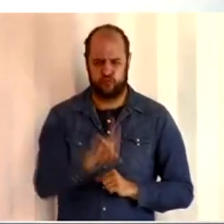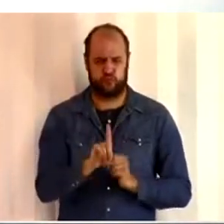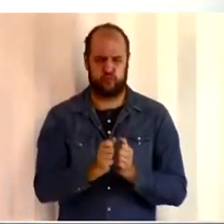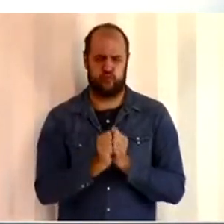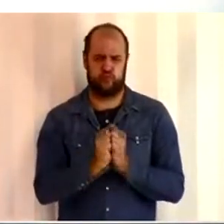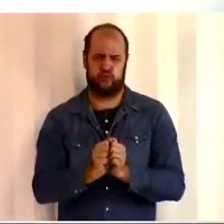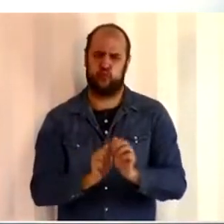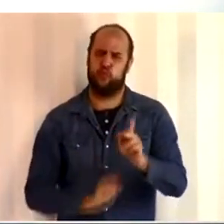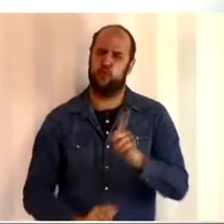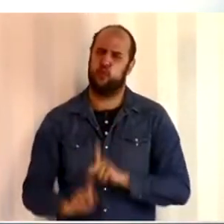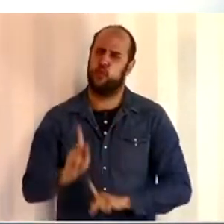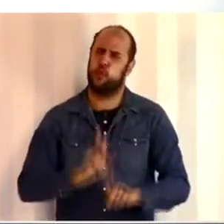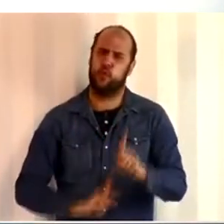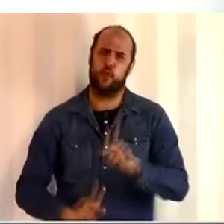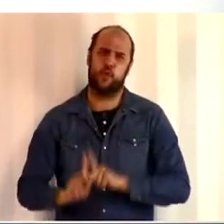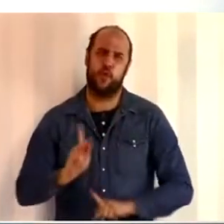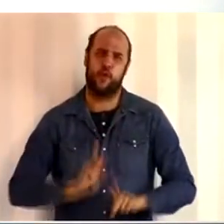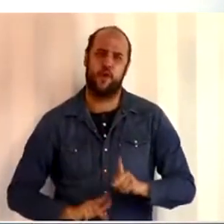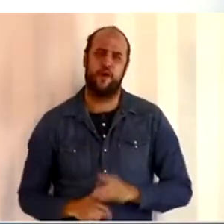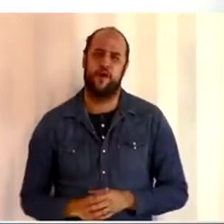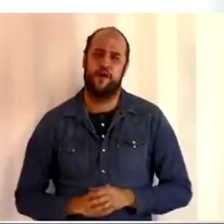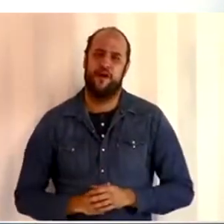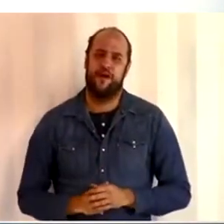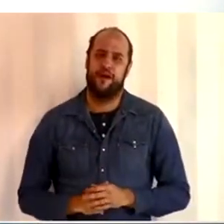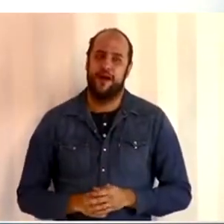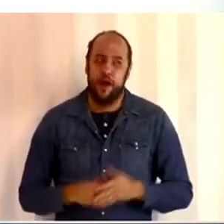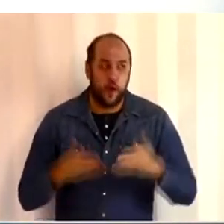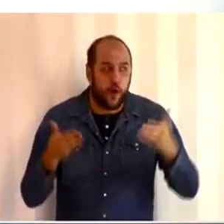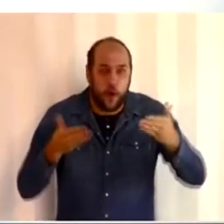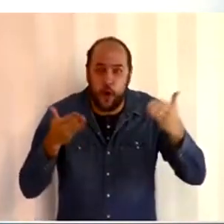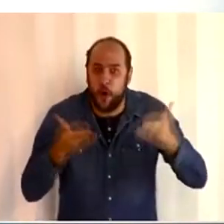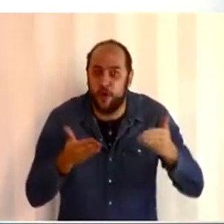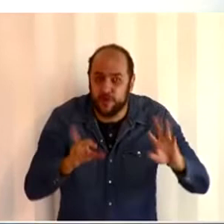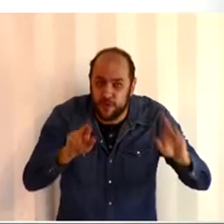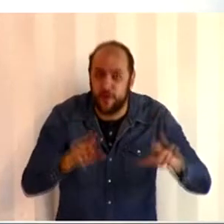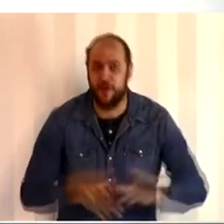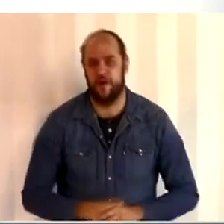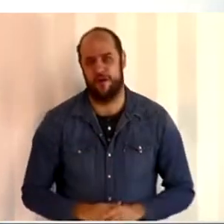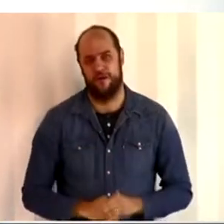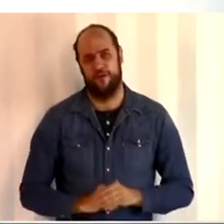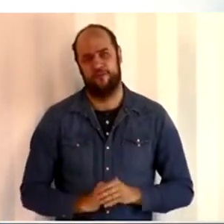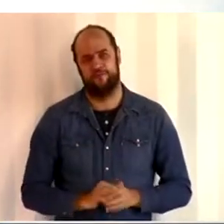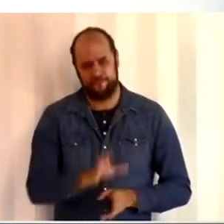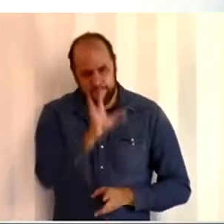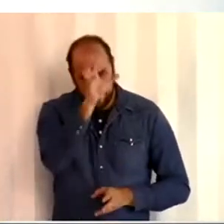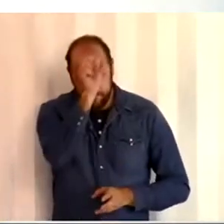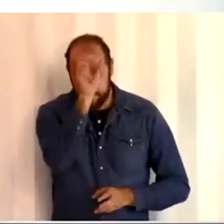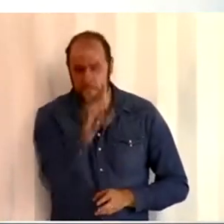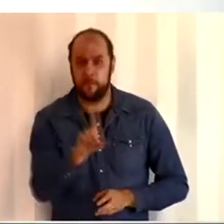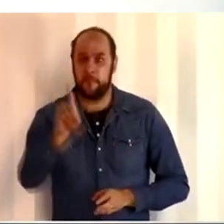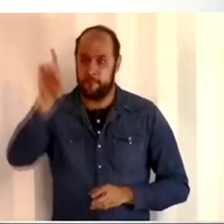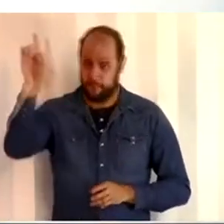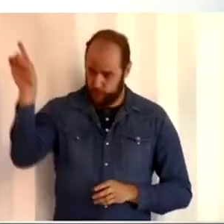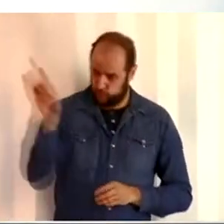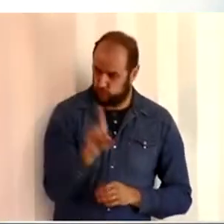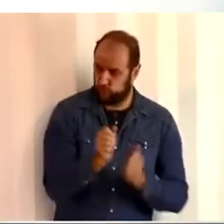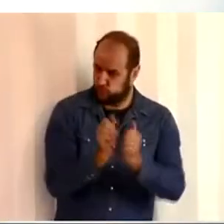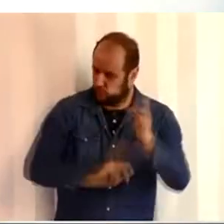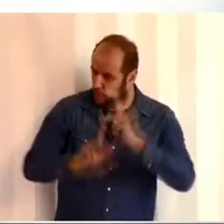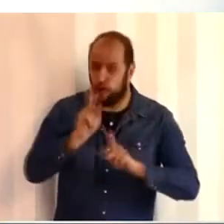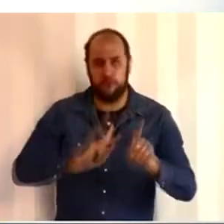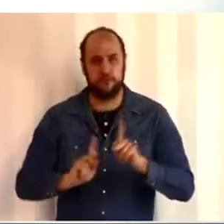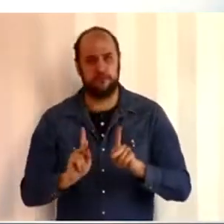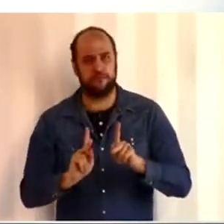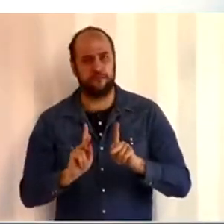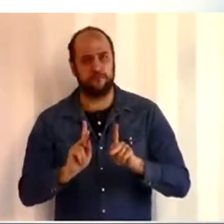povo. Isso é a mesma coisa hoje, igreja. Então eu aprendo aqui que Deus está presente no meio do seu povo,